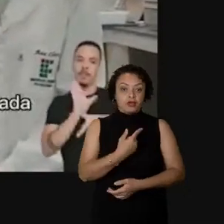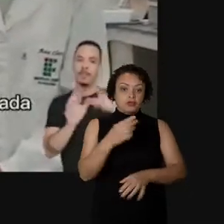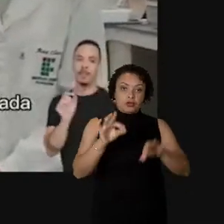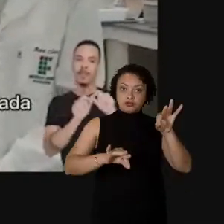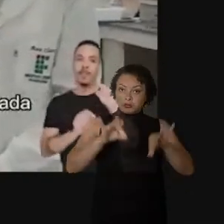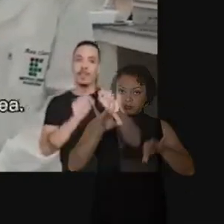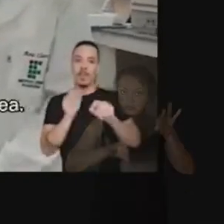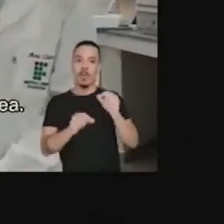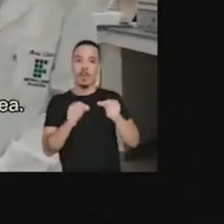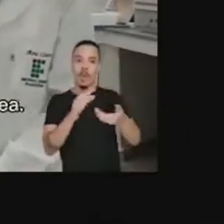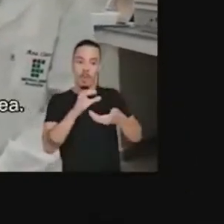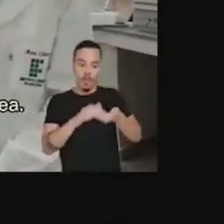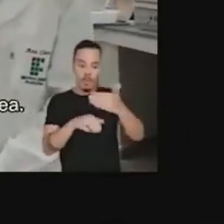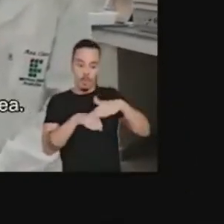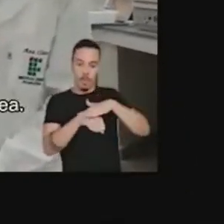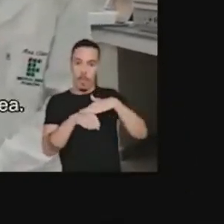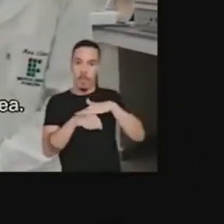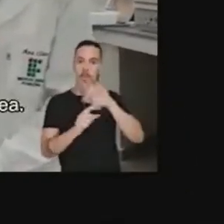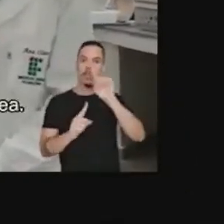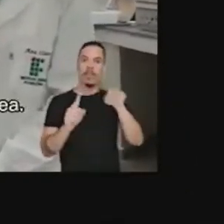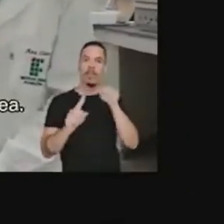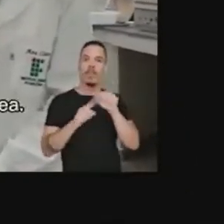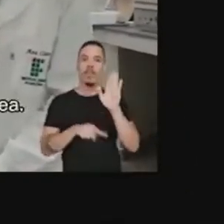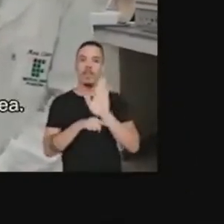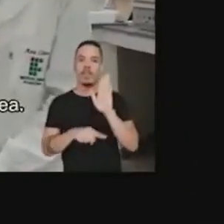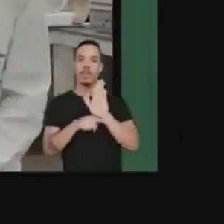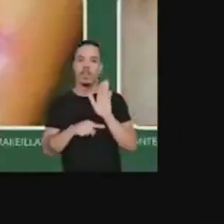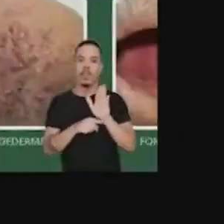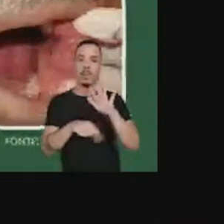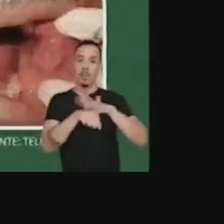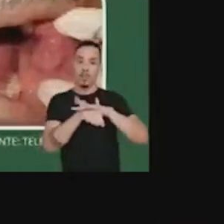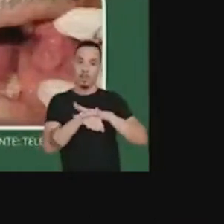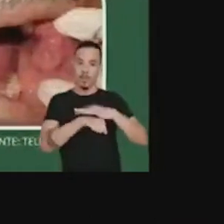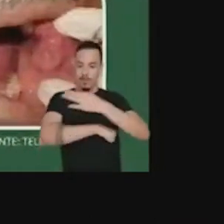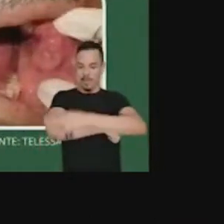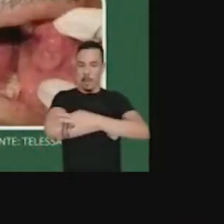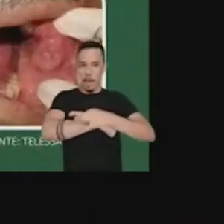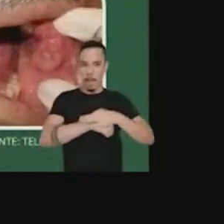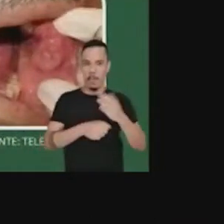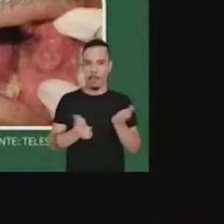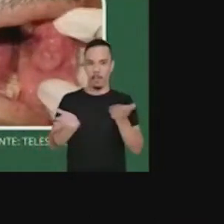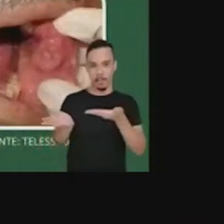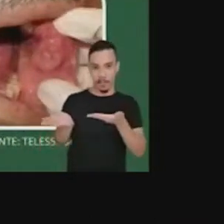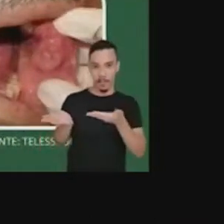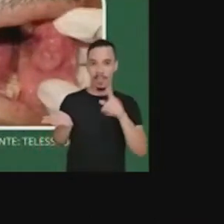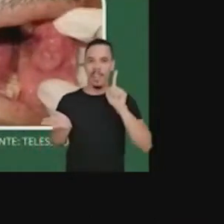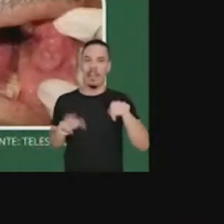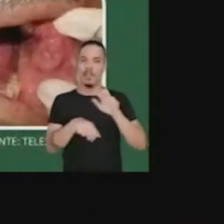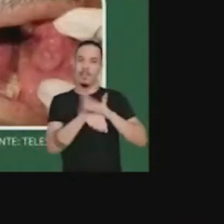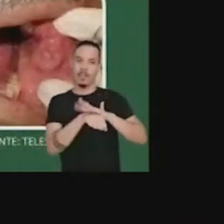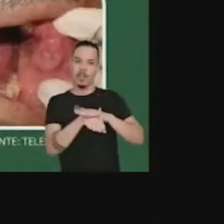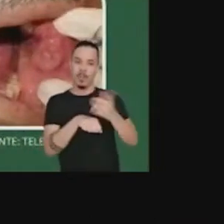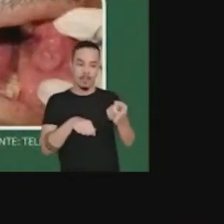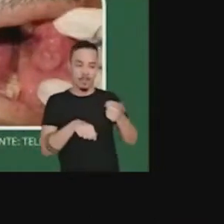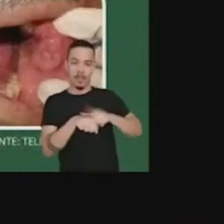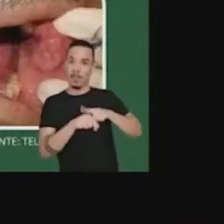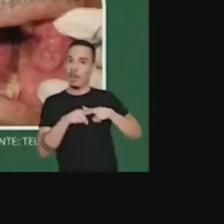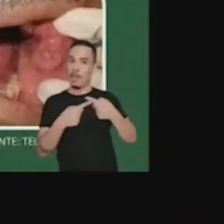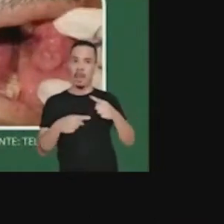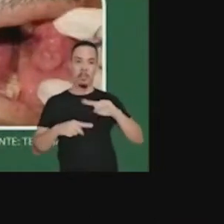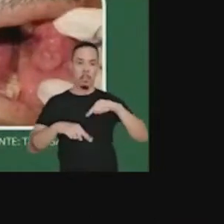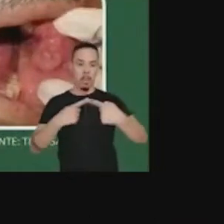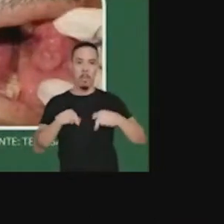Na elaboração de uma biopomada como alternativa ao tratamento da leishmaniose cutânea. A leishmaniose cutânea é uma doença infecciosa, mas